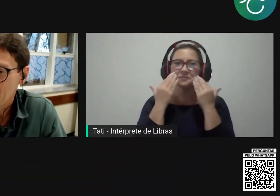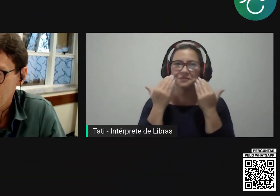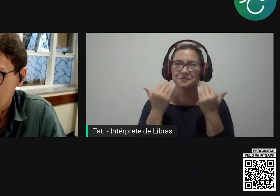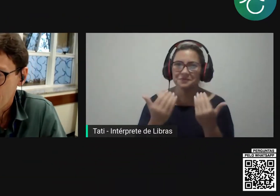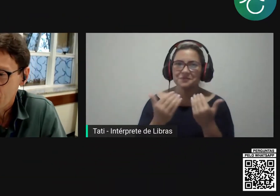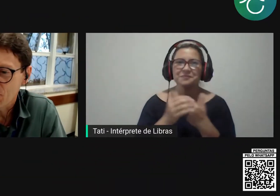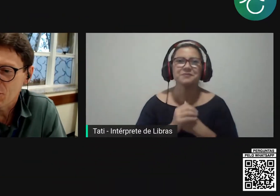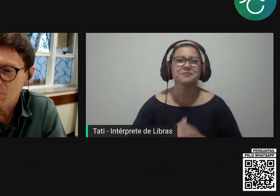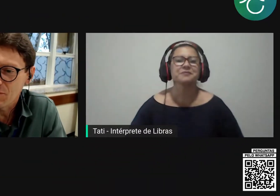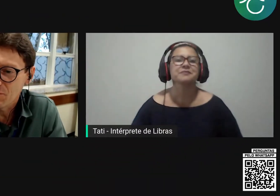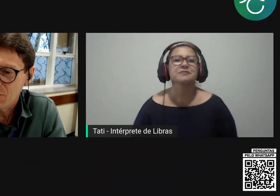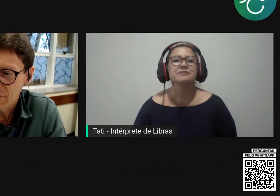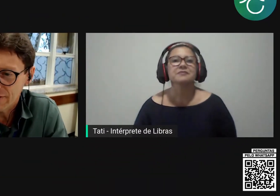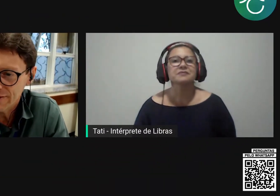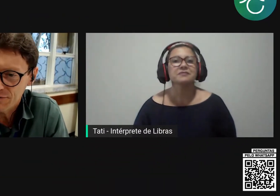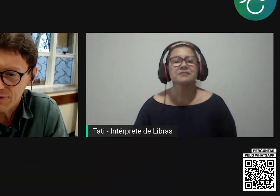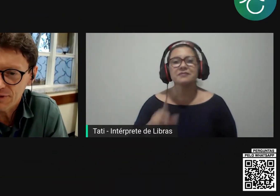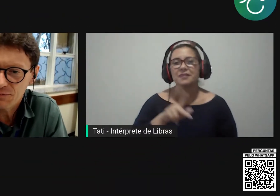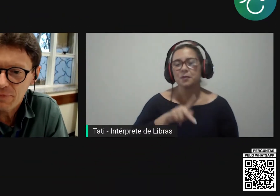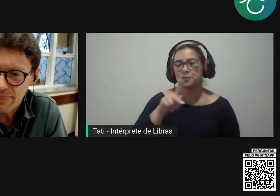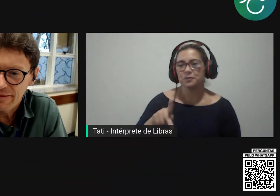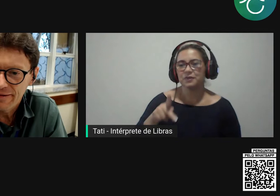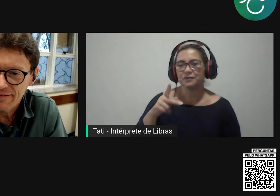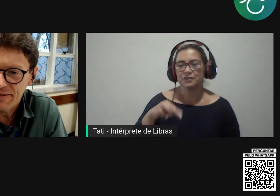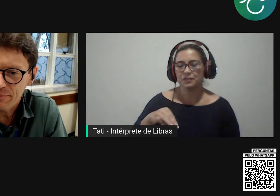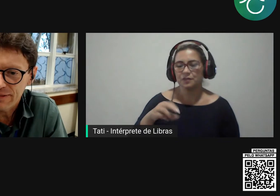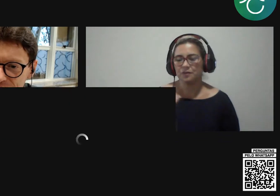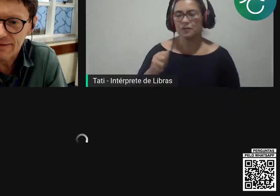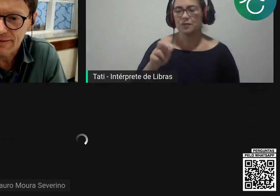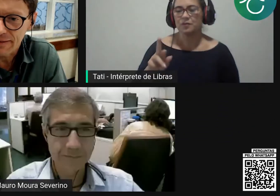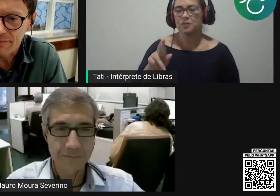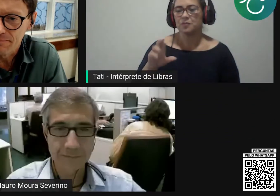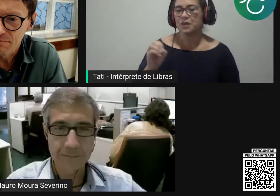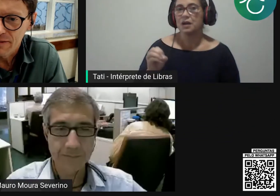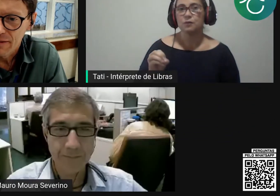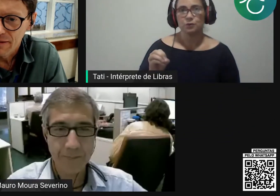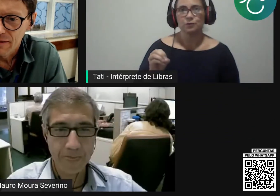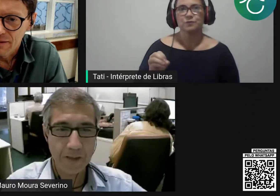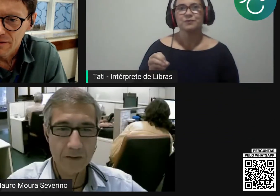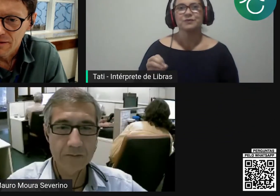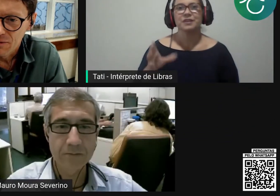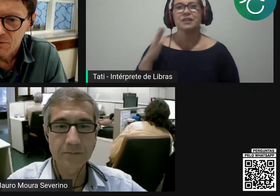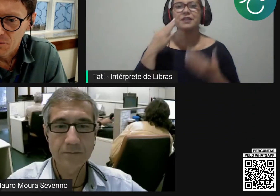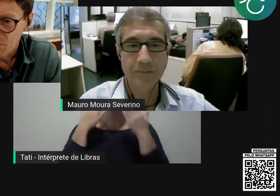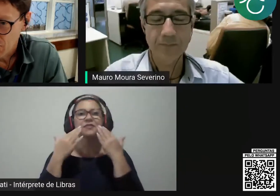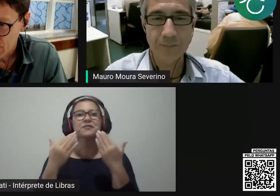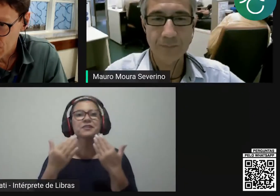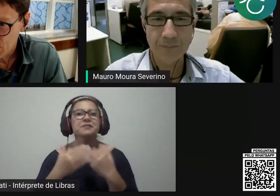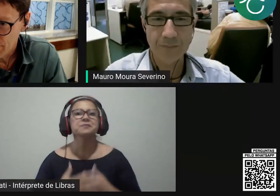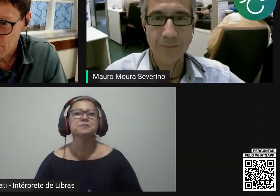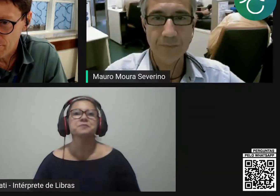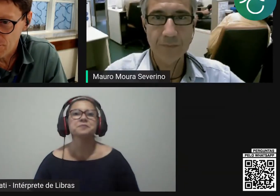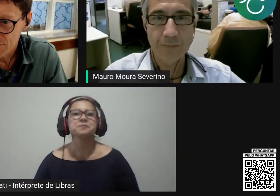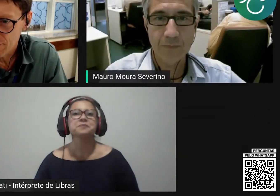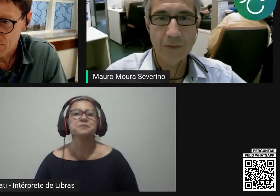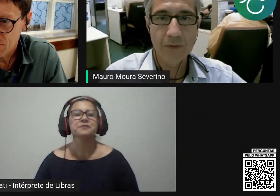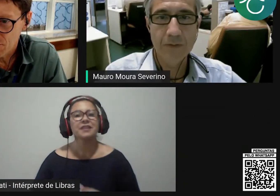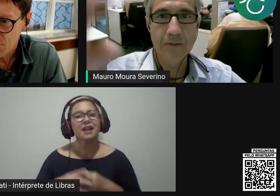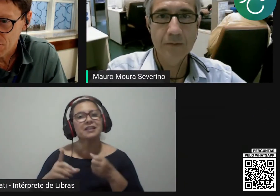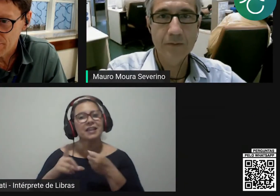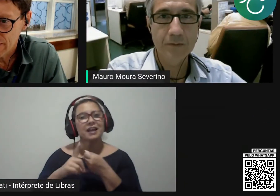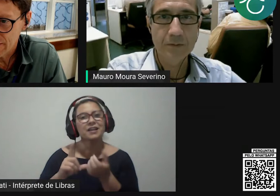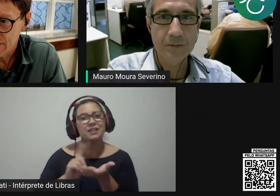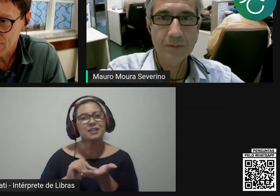o professor Mauro Moura Severino, que vai apresentar o artigo Proposta